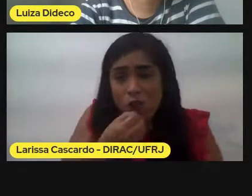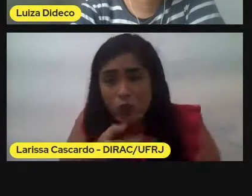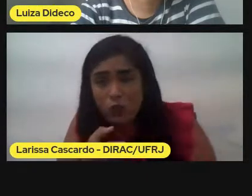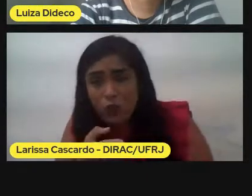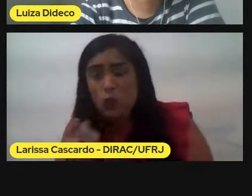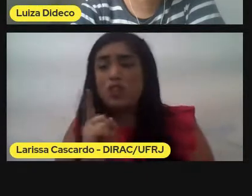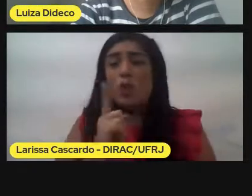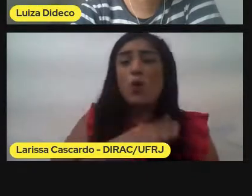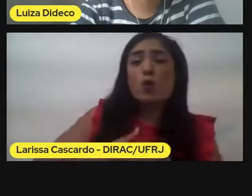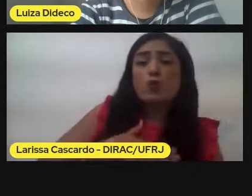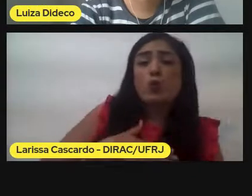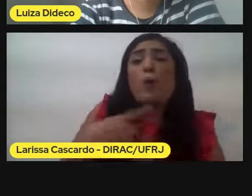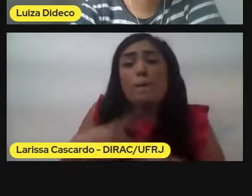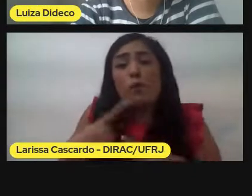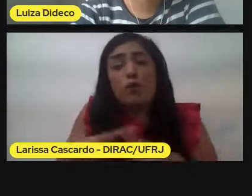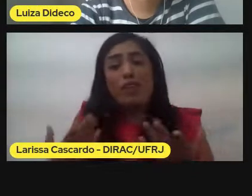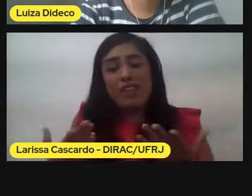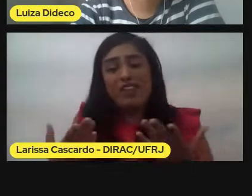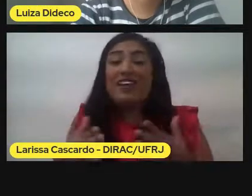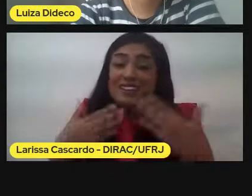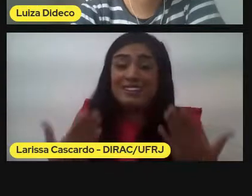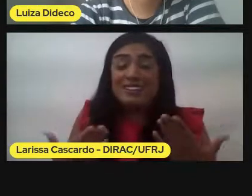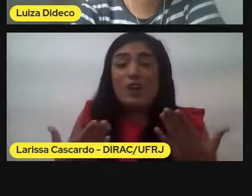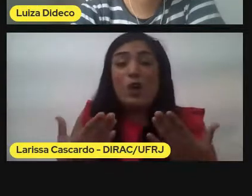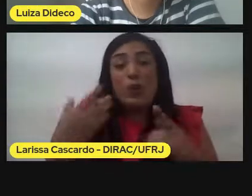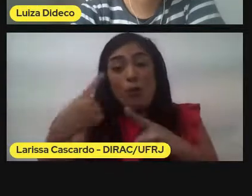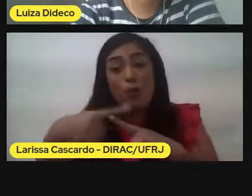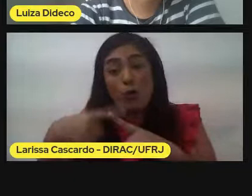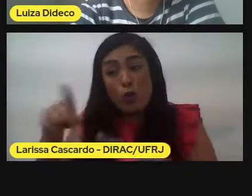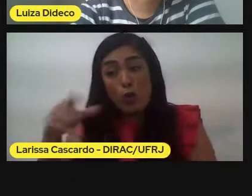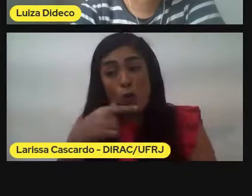importante, porque o Fernando Pessoa é um poeta das sensações.